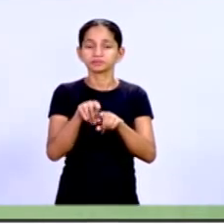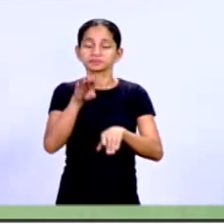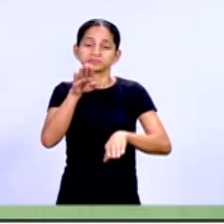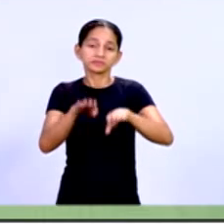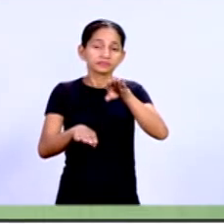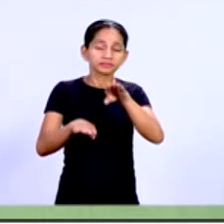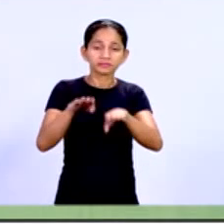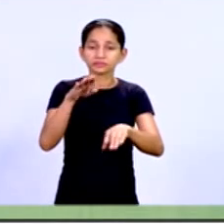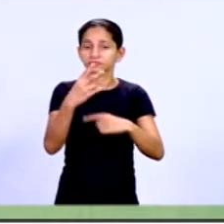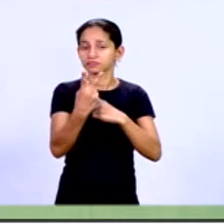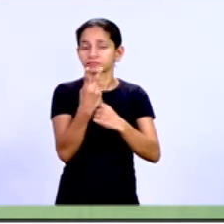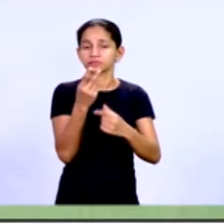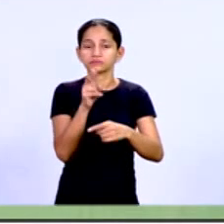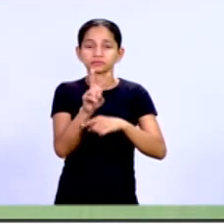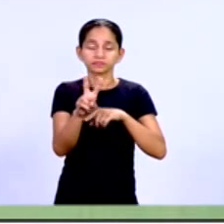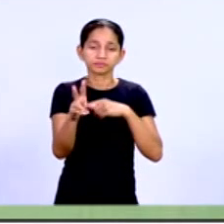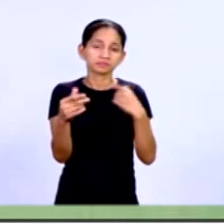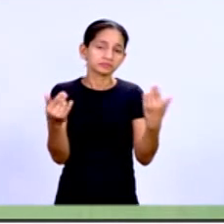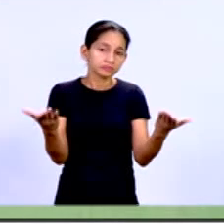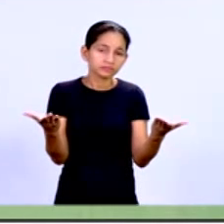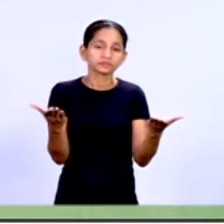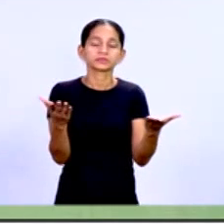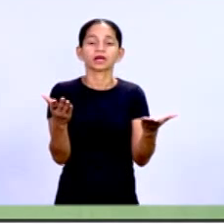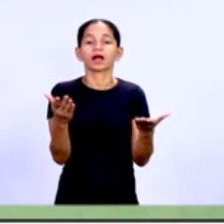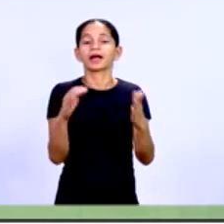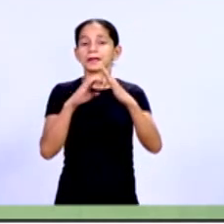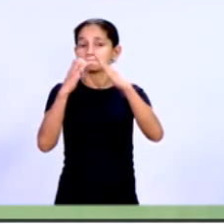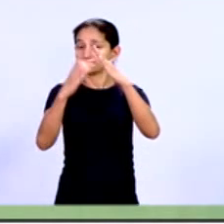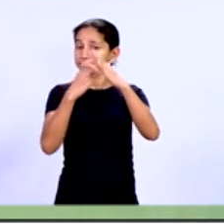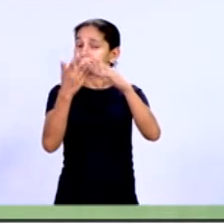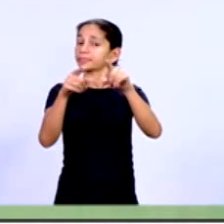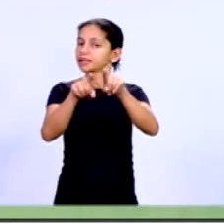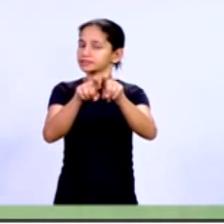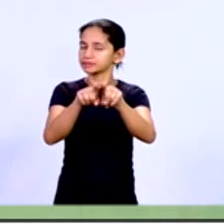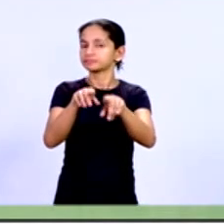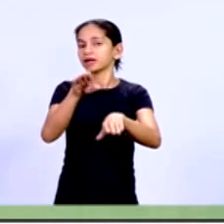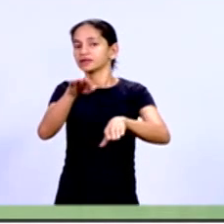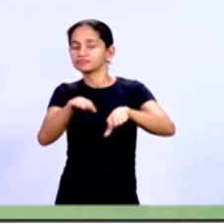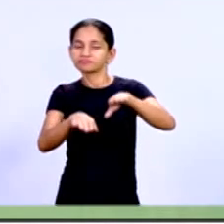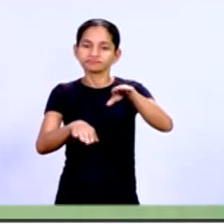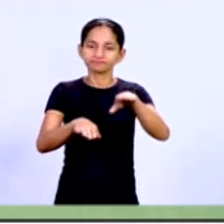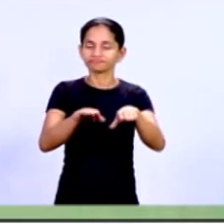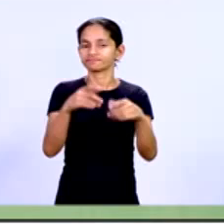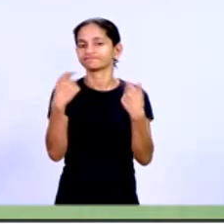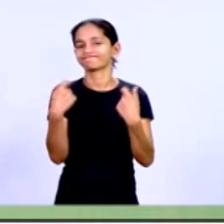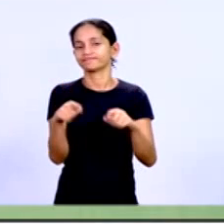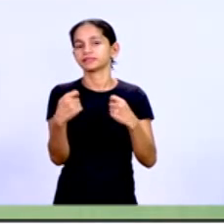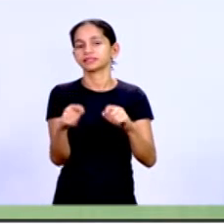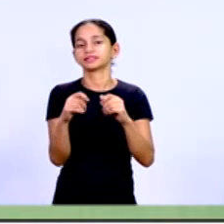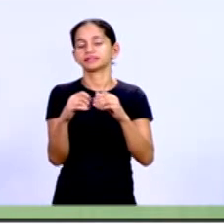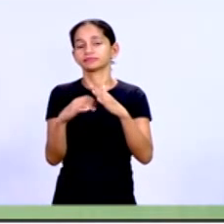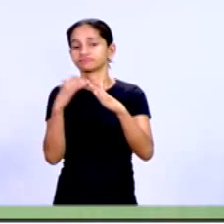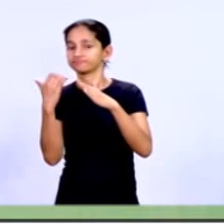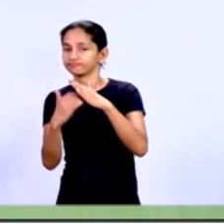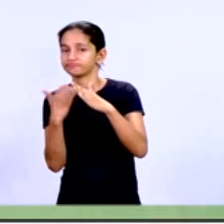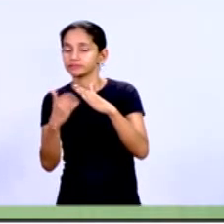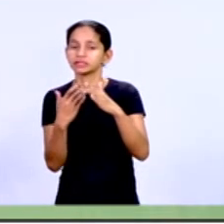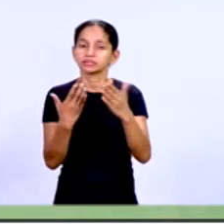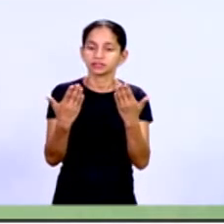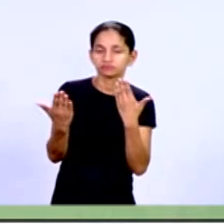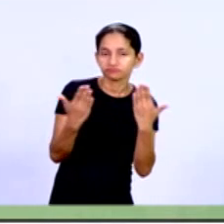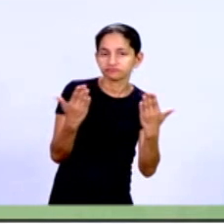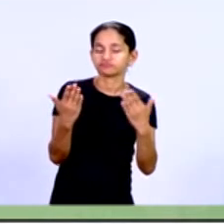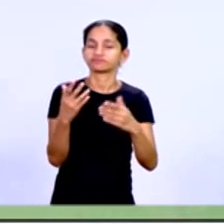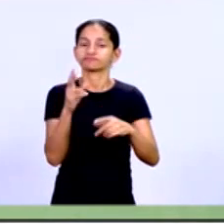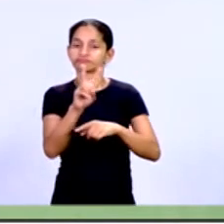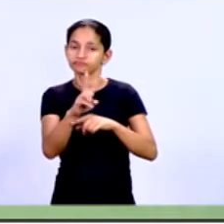por empréstimos e financiamentos das empresas. As operações desse mercado, dentro de uma política de especialização do